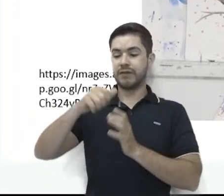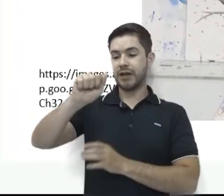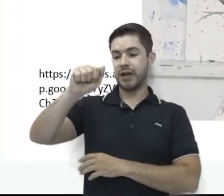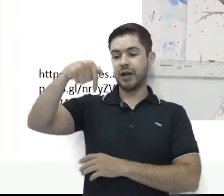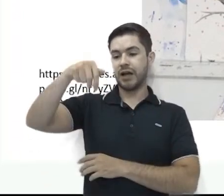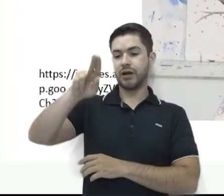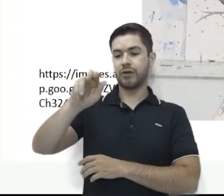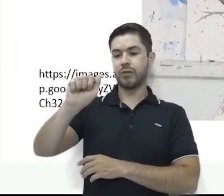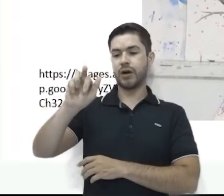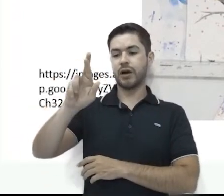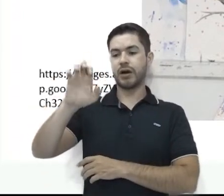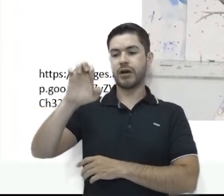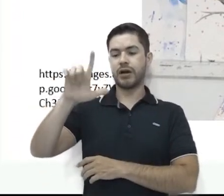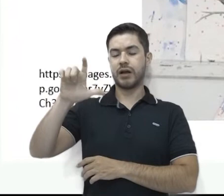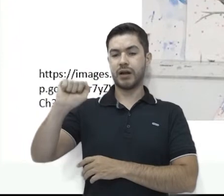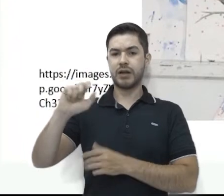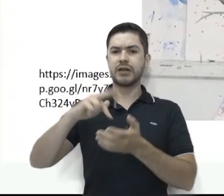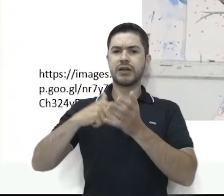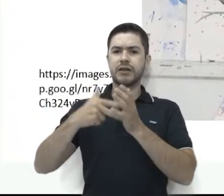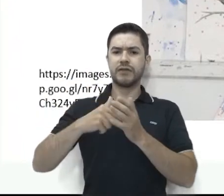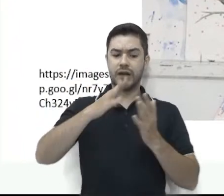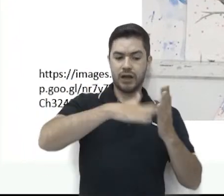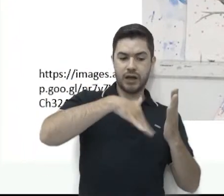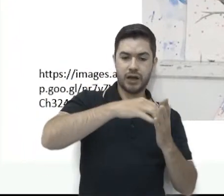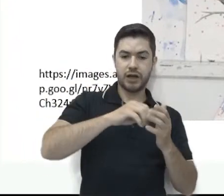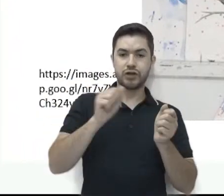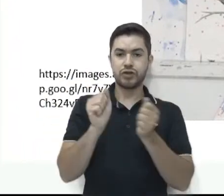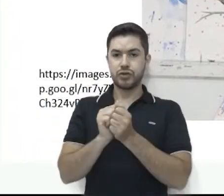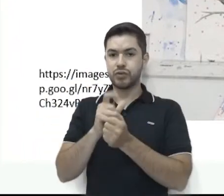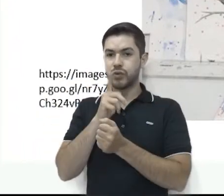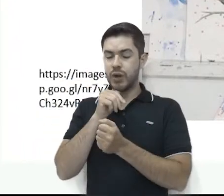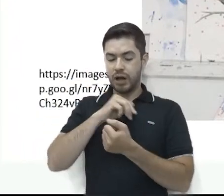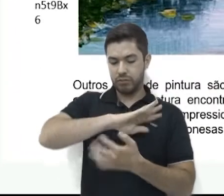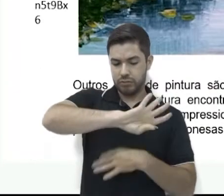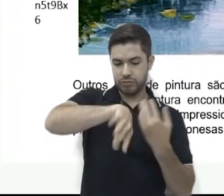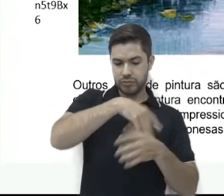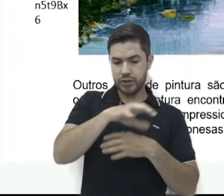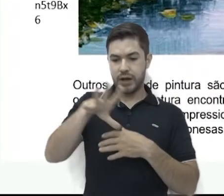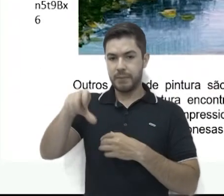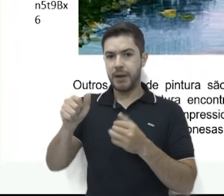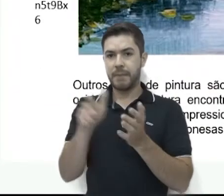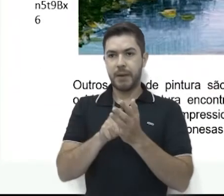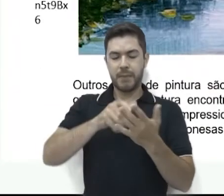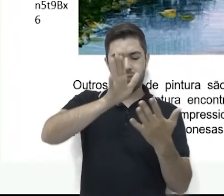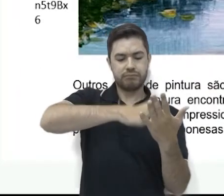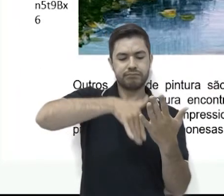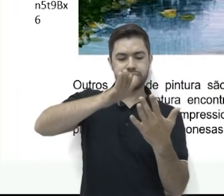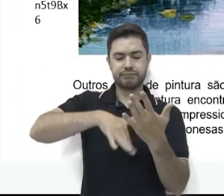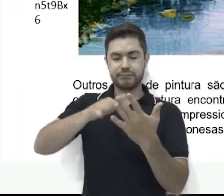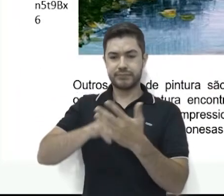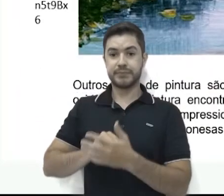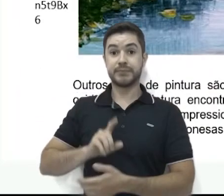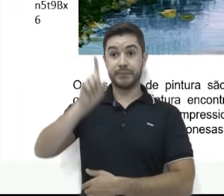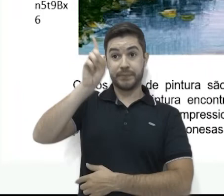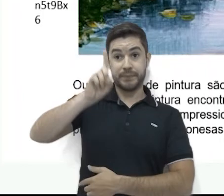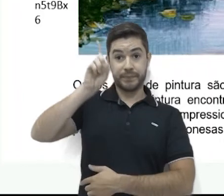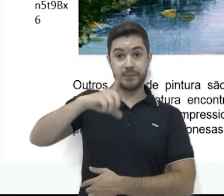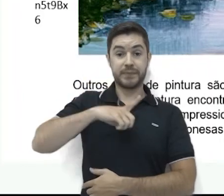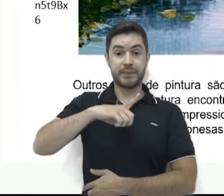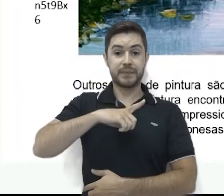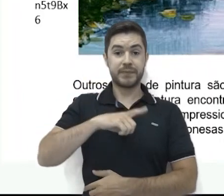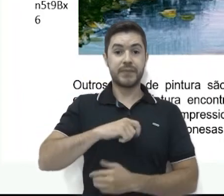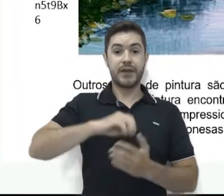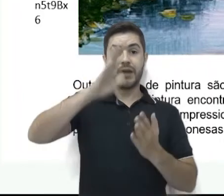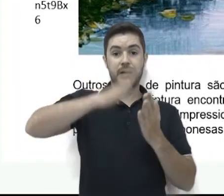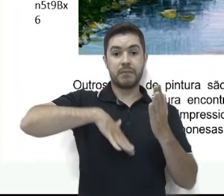mais leves, e é feita geralmente no papel. Temos outro exemplo que é a acrílica.